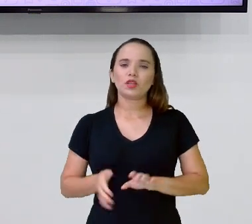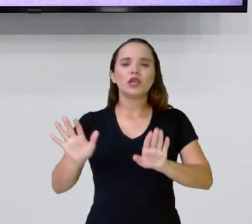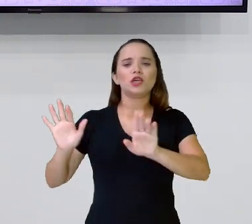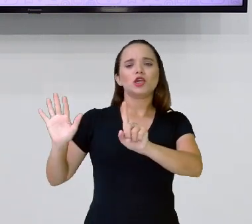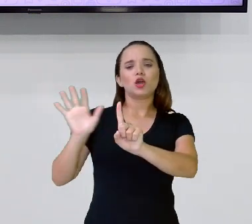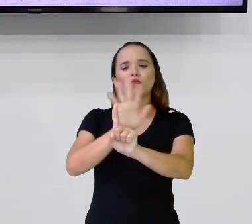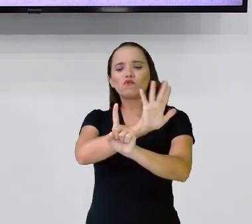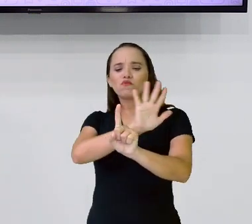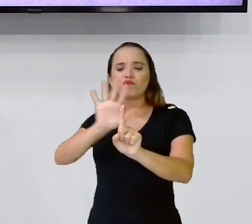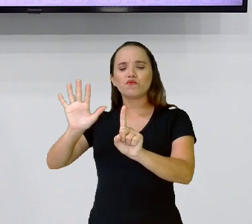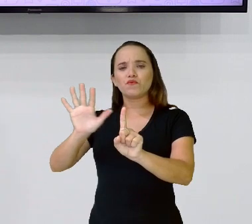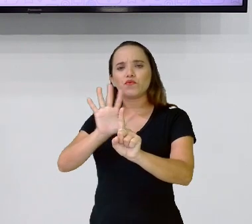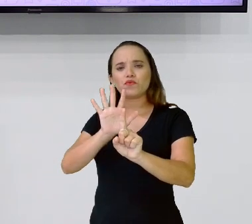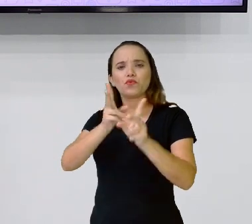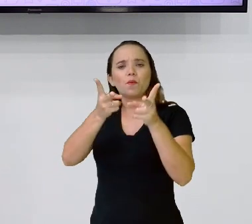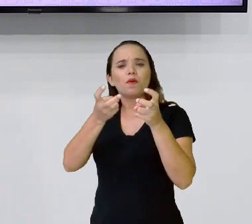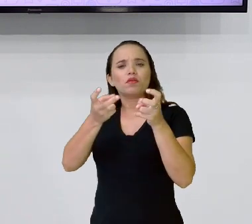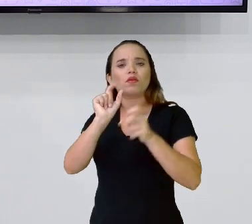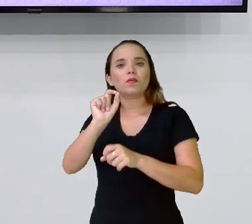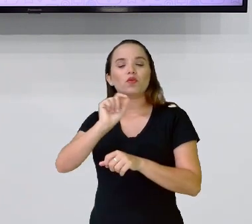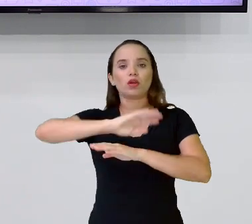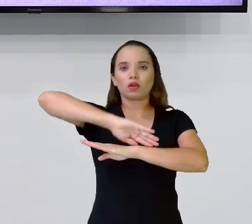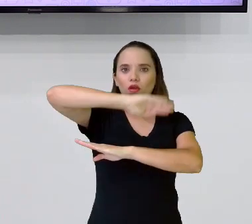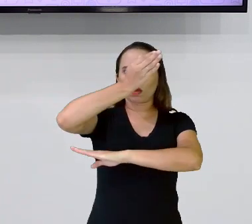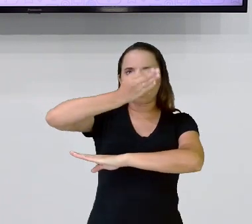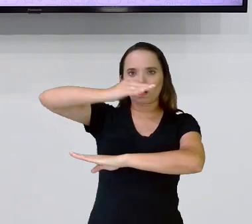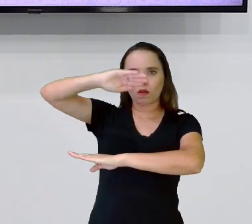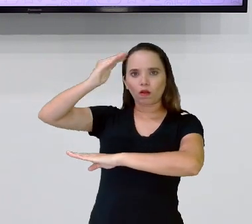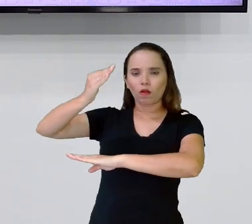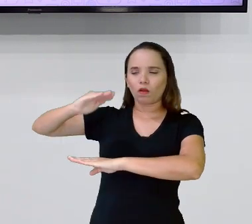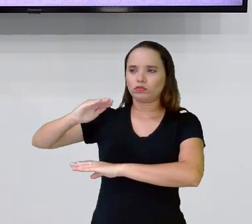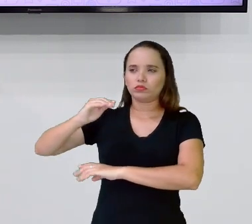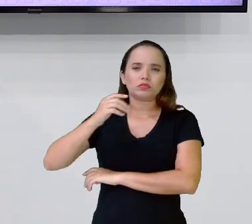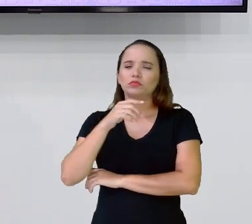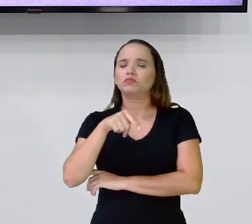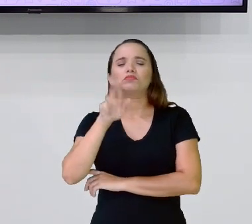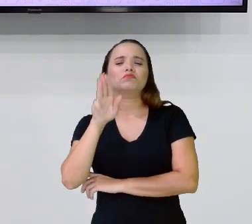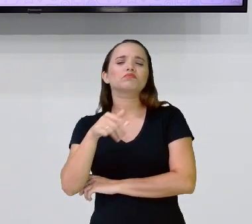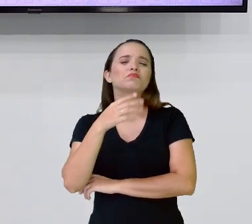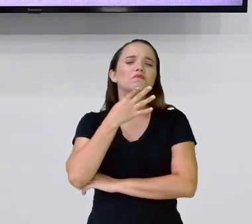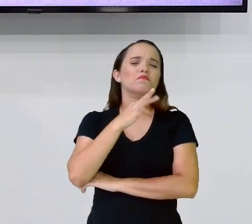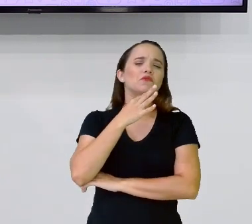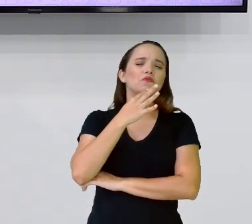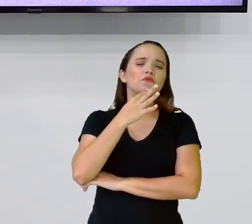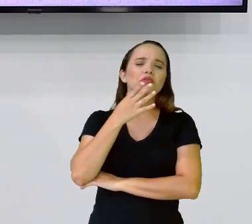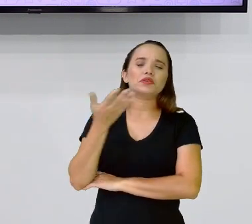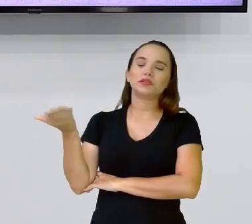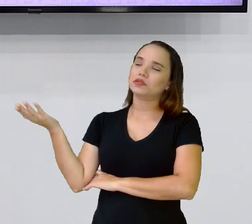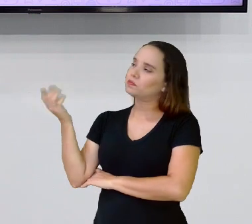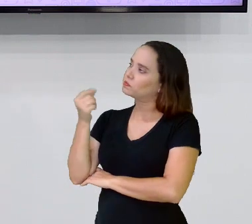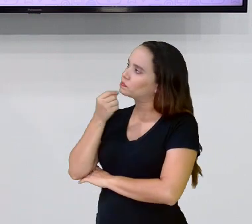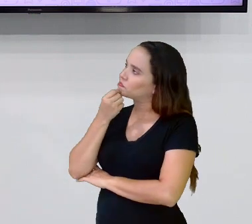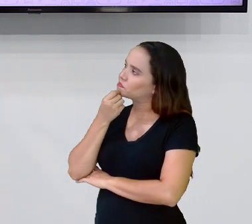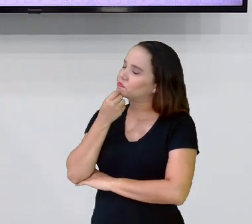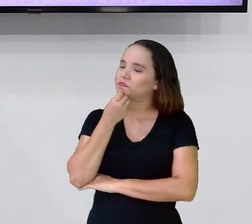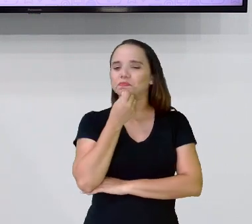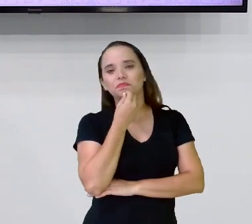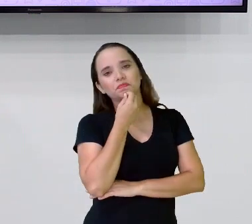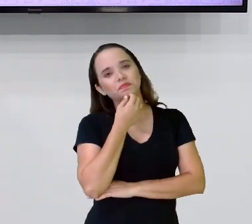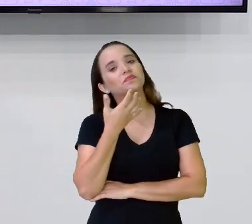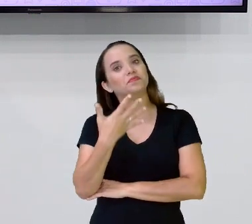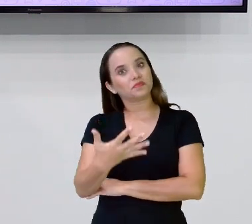Uma cadeia de montanhas. Alguém sabe que lugar é esse aí? Alguém sabe onde é que fica? Então, esse